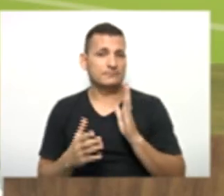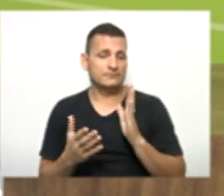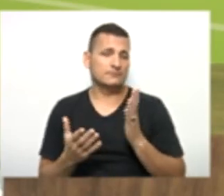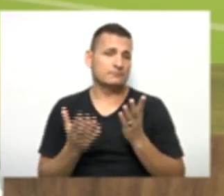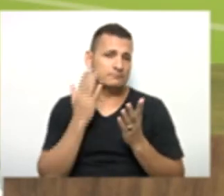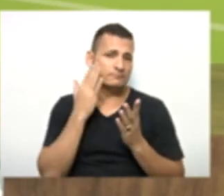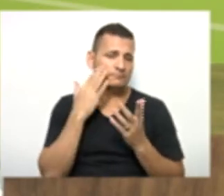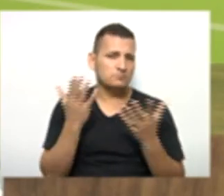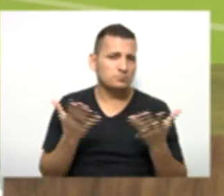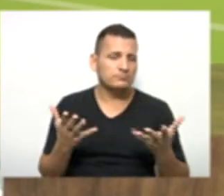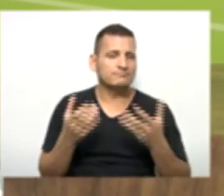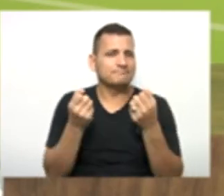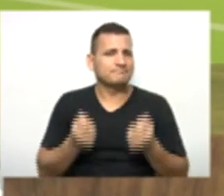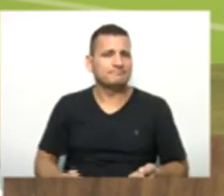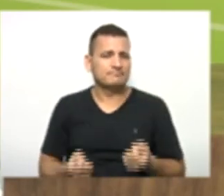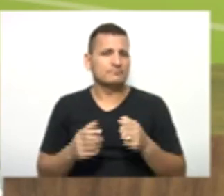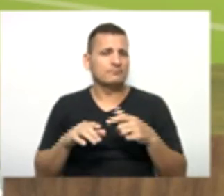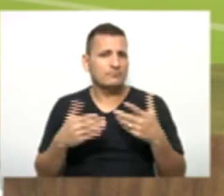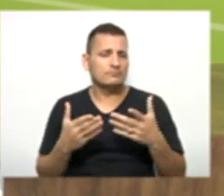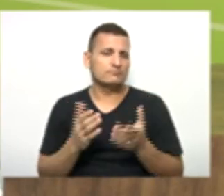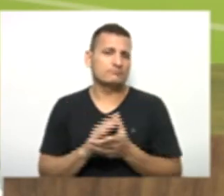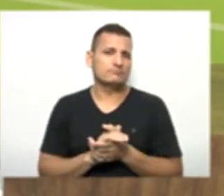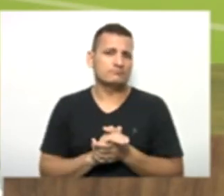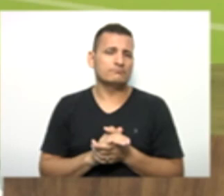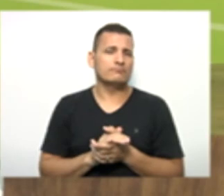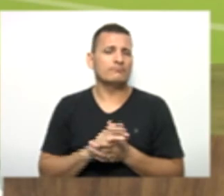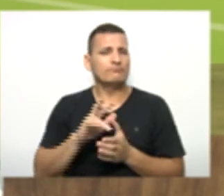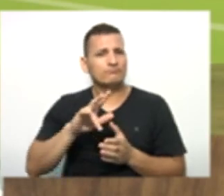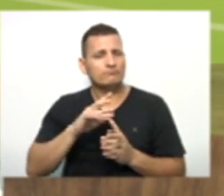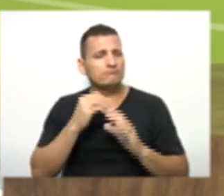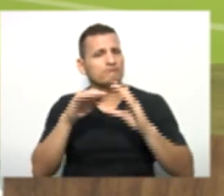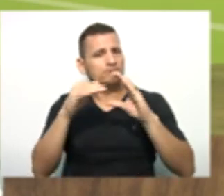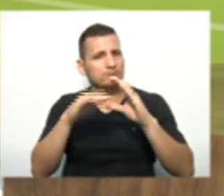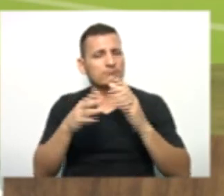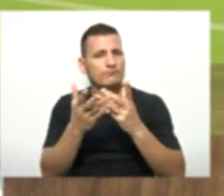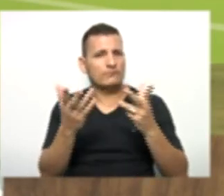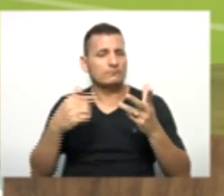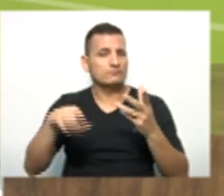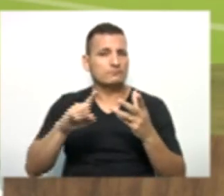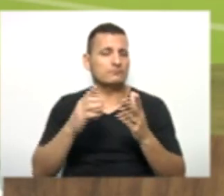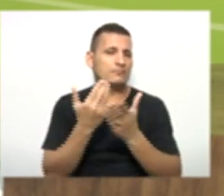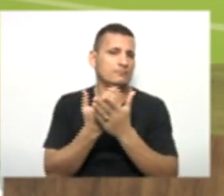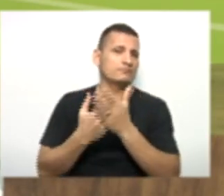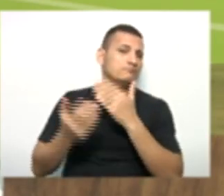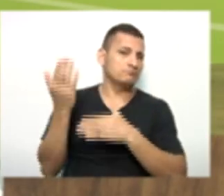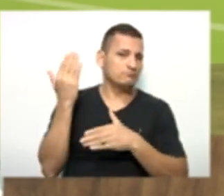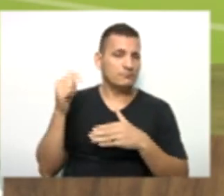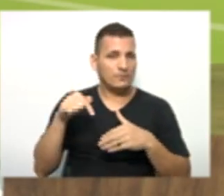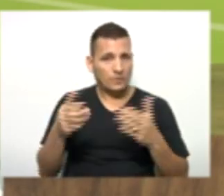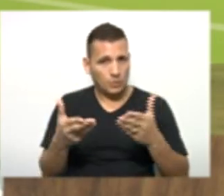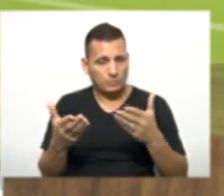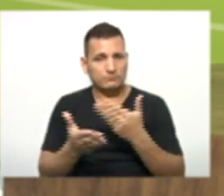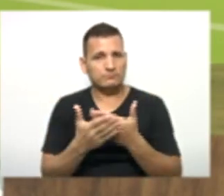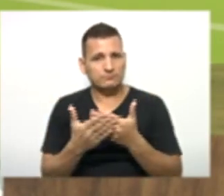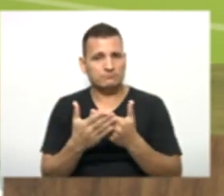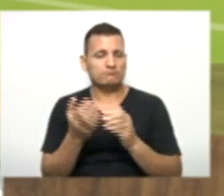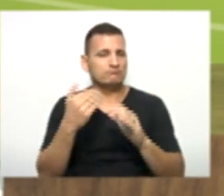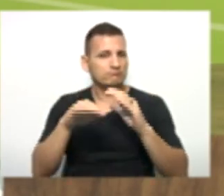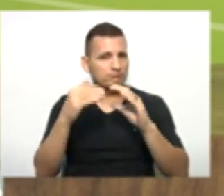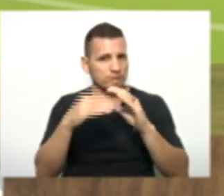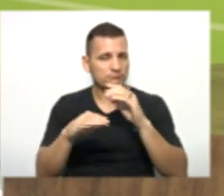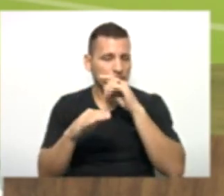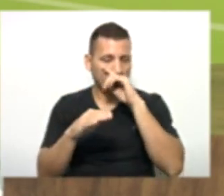um pouco pesado, mas nós vamos encaminhar todas as resoluções para vocês, tanto da aula passada quanto dessa aula, formalmente,